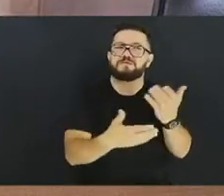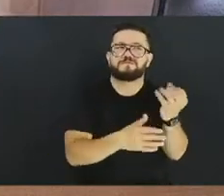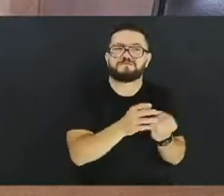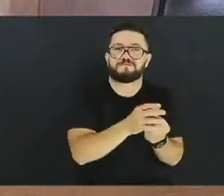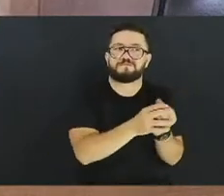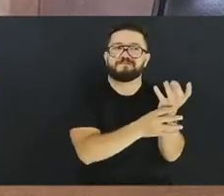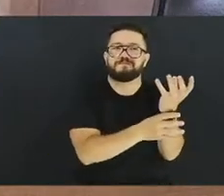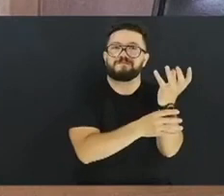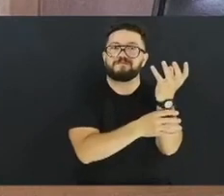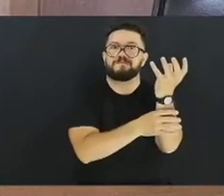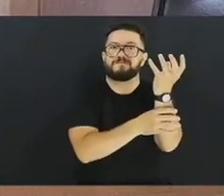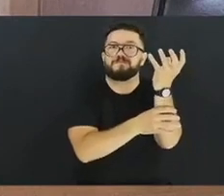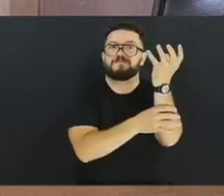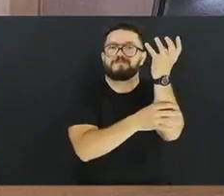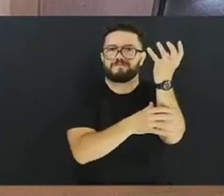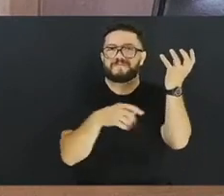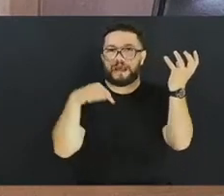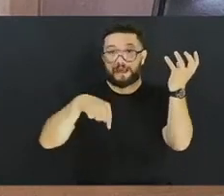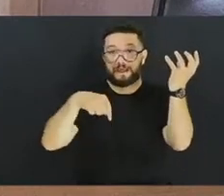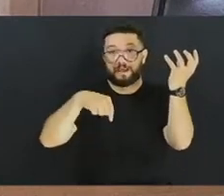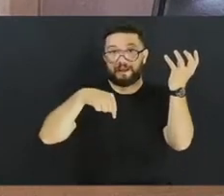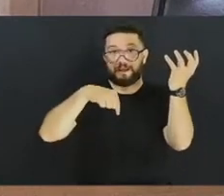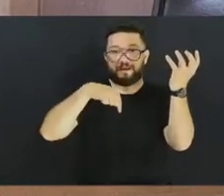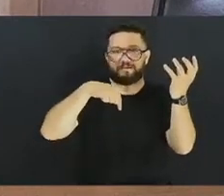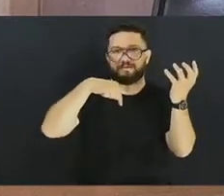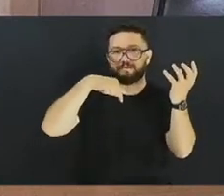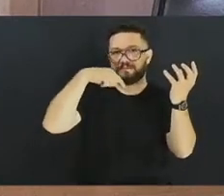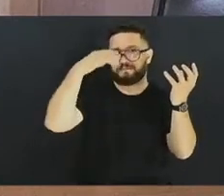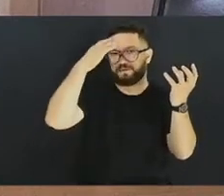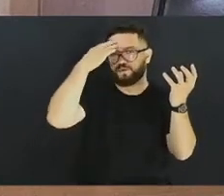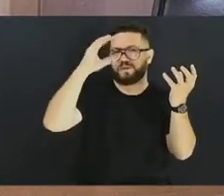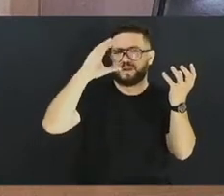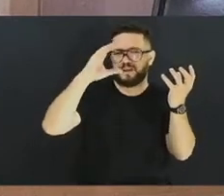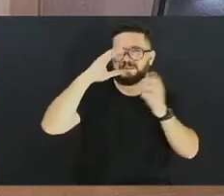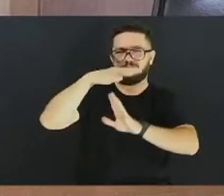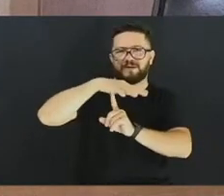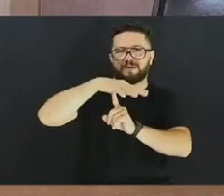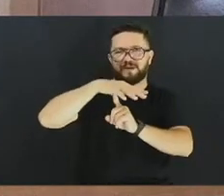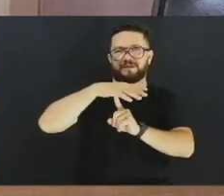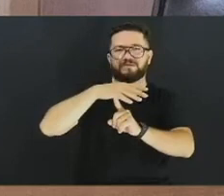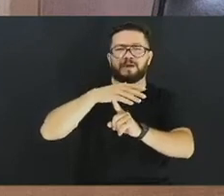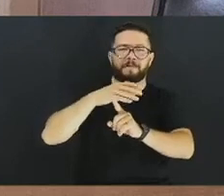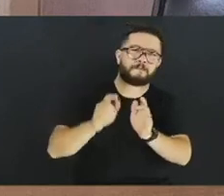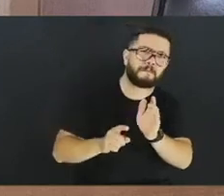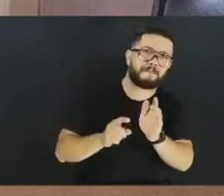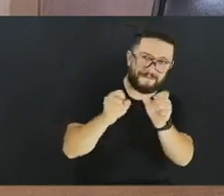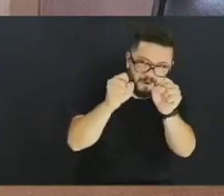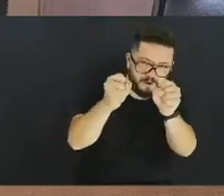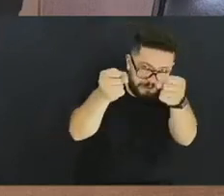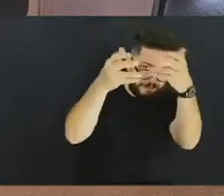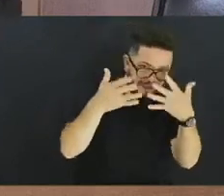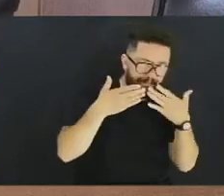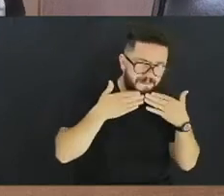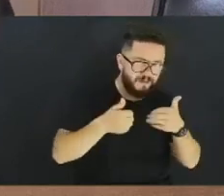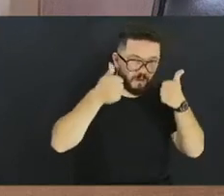matas de pinheiro aqui em Curitiba e no Paraná. Queria que o senhor explicitasse sobre isso e também queria ouvir falar sobre a